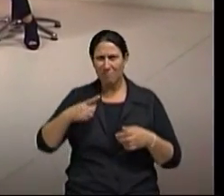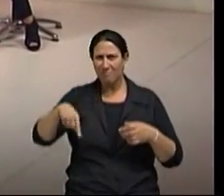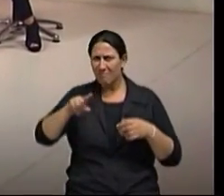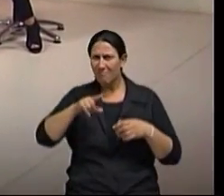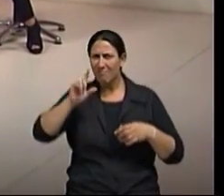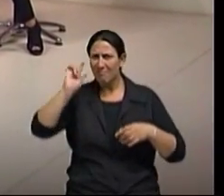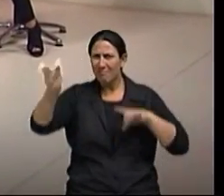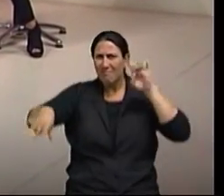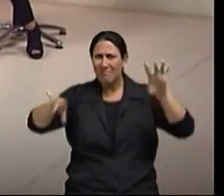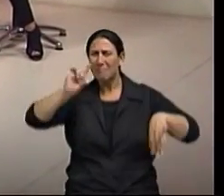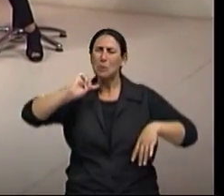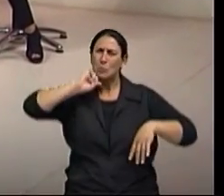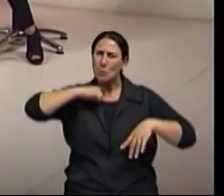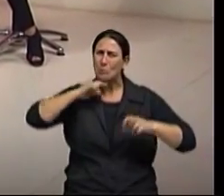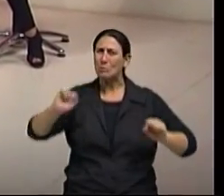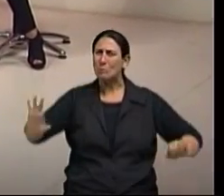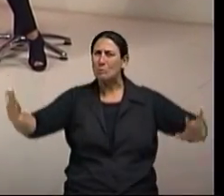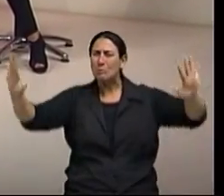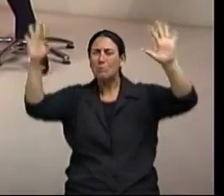Infelizmente é verdade, a gente tá poluindo, né, professor? Mais.